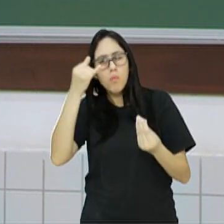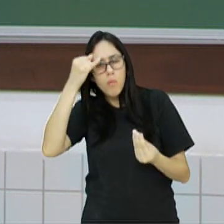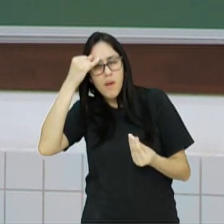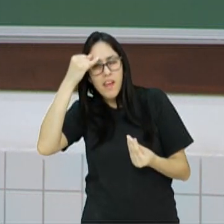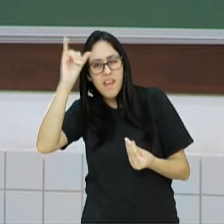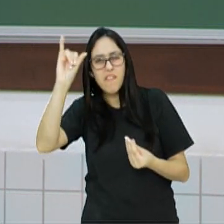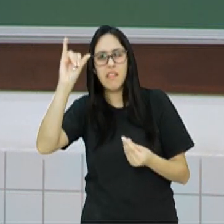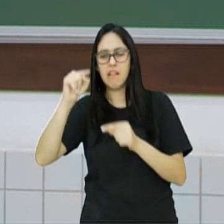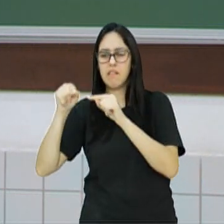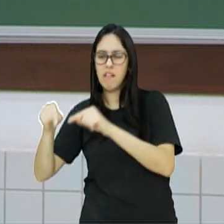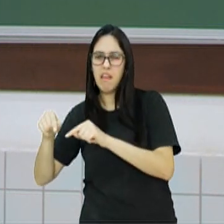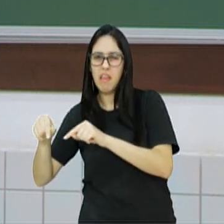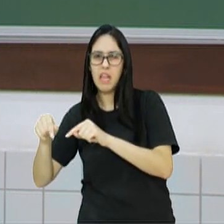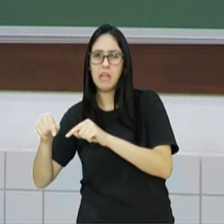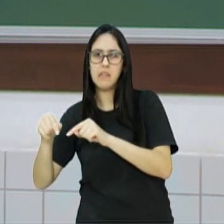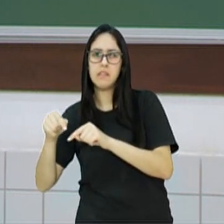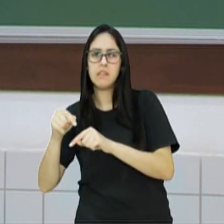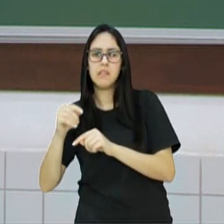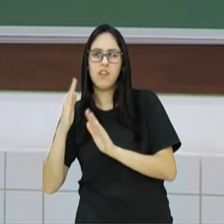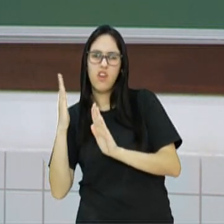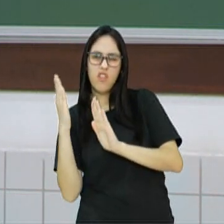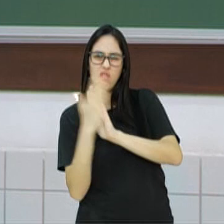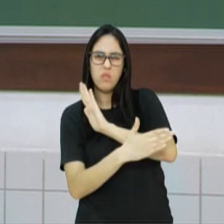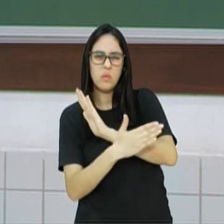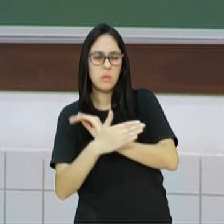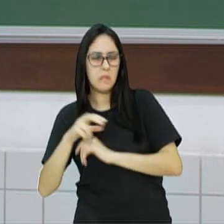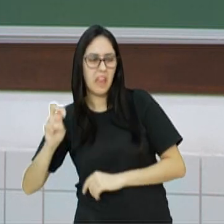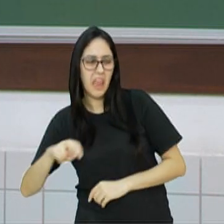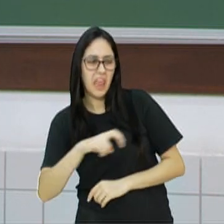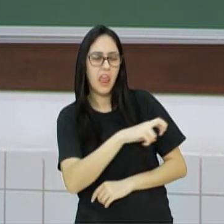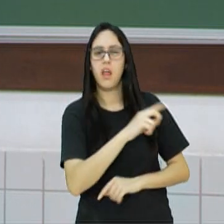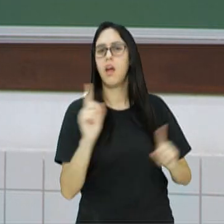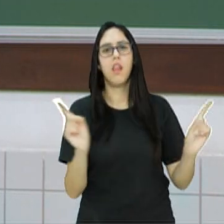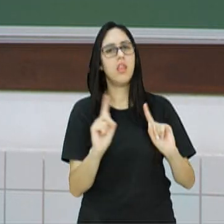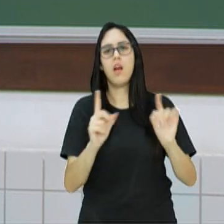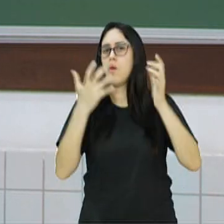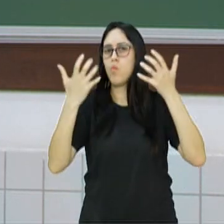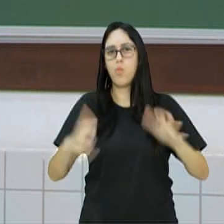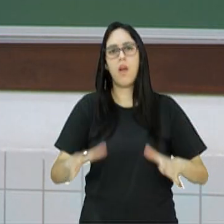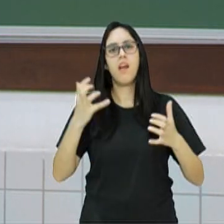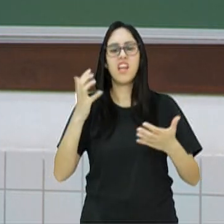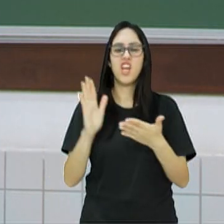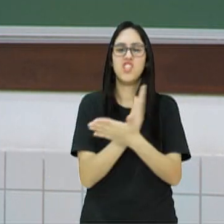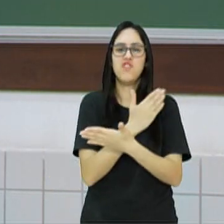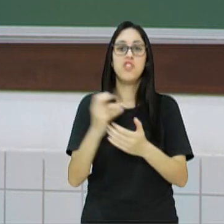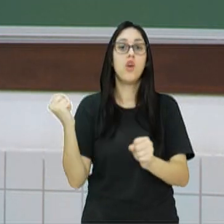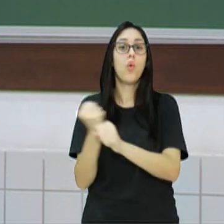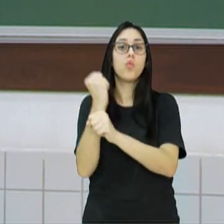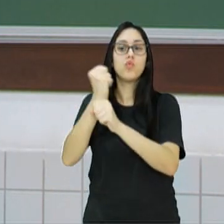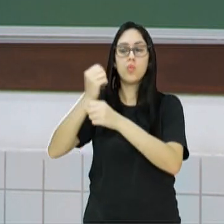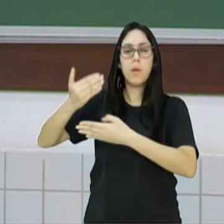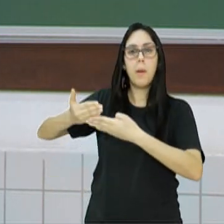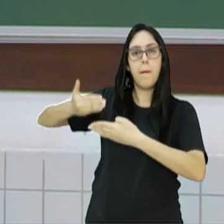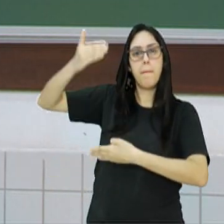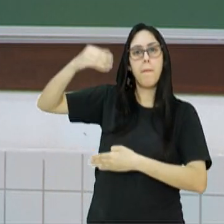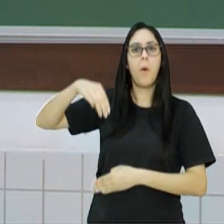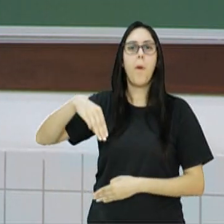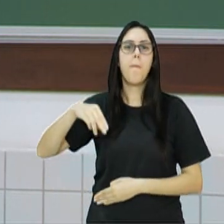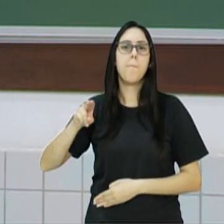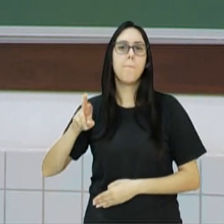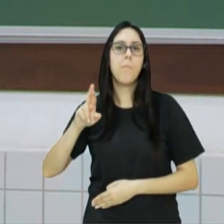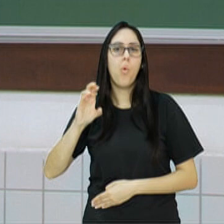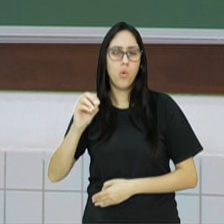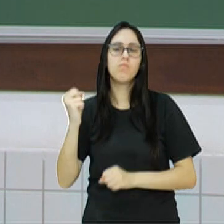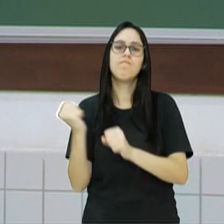lado ocidental, foi construído então o Muro de Berlim, dividindo, segregando a cidade aí em 2, né? Então eu trago aqui para